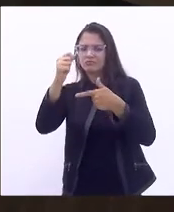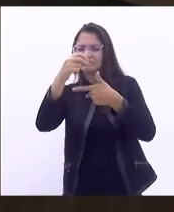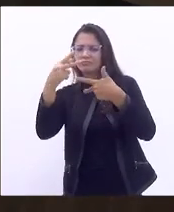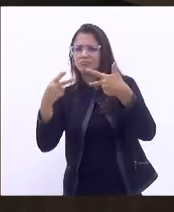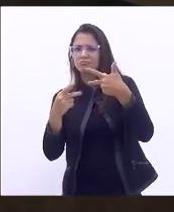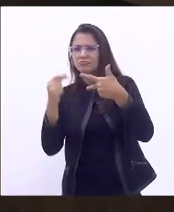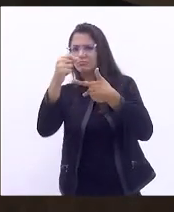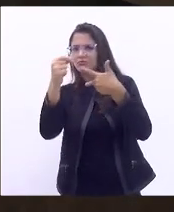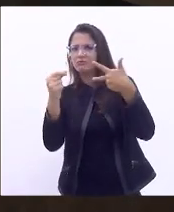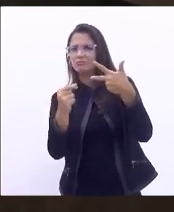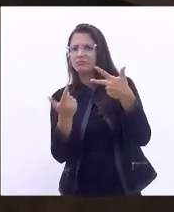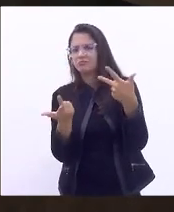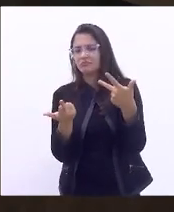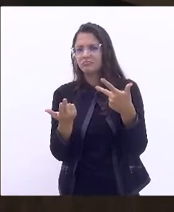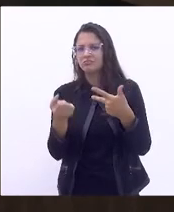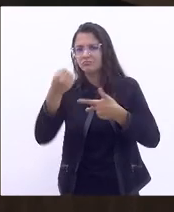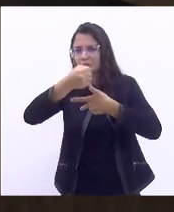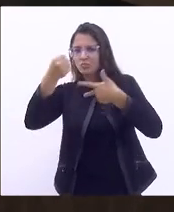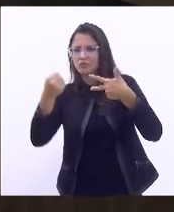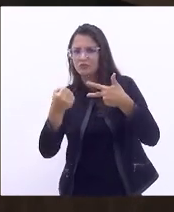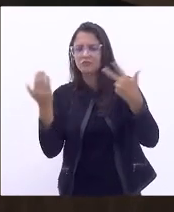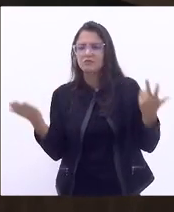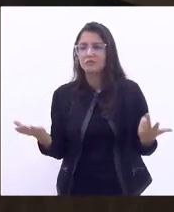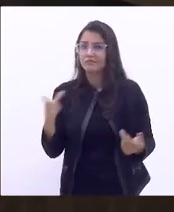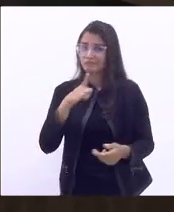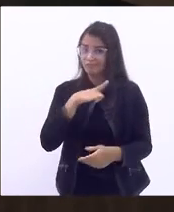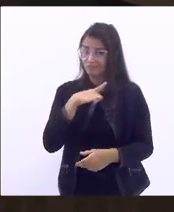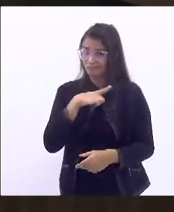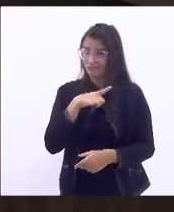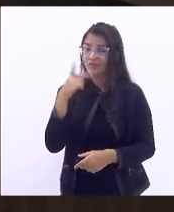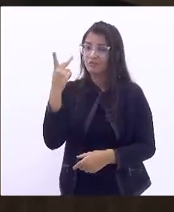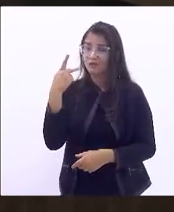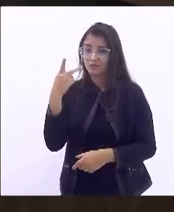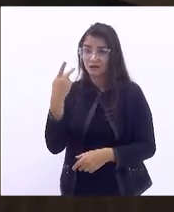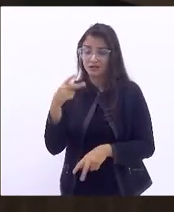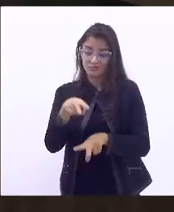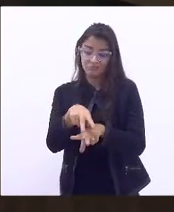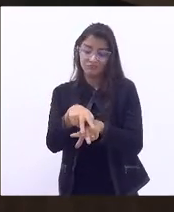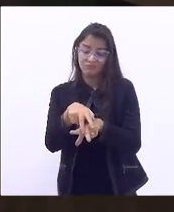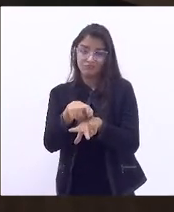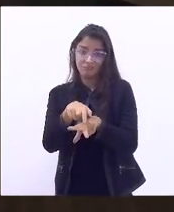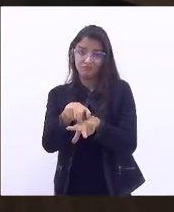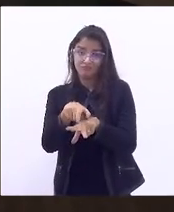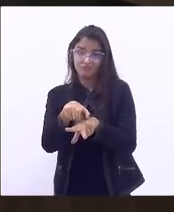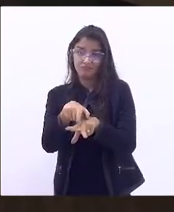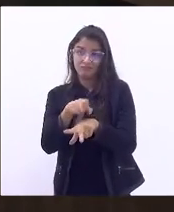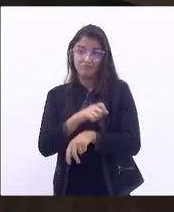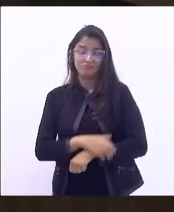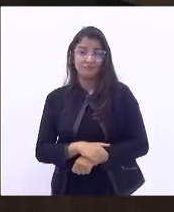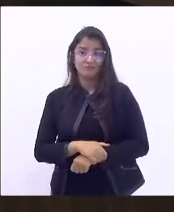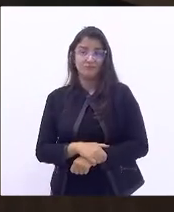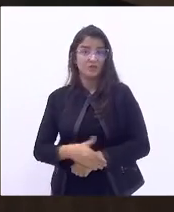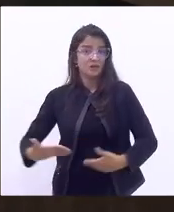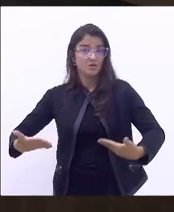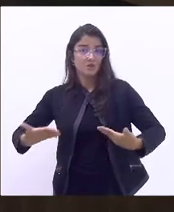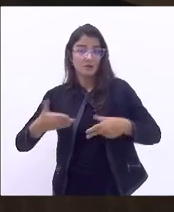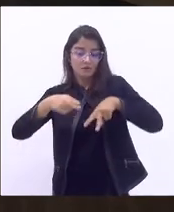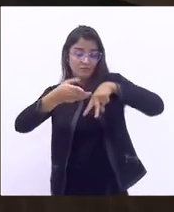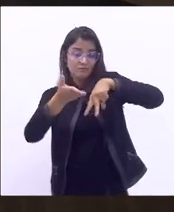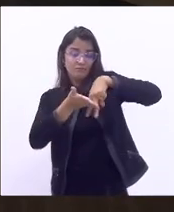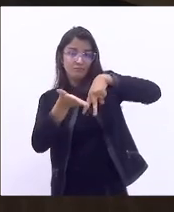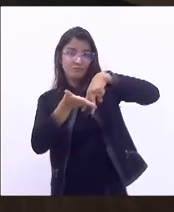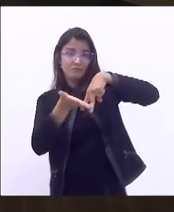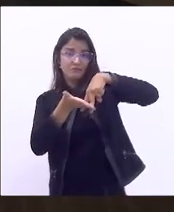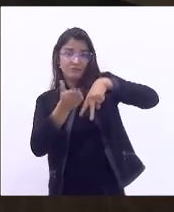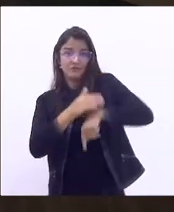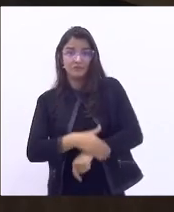tem parlamentar entrando no prédio de sandália de dedo, de bermuda. Então, daqui a pouco, vamos tendo plenário,